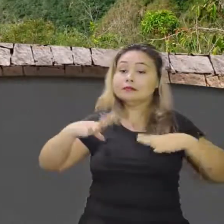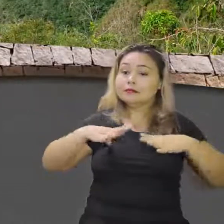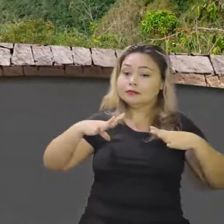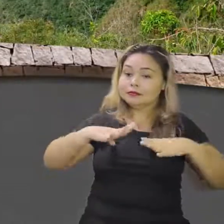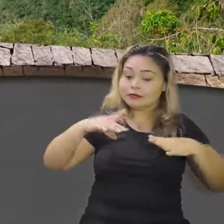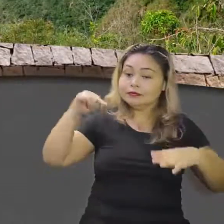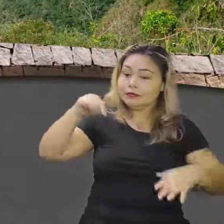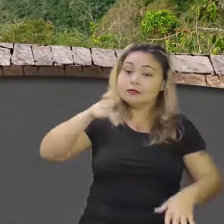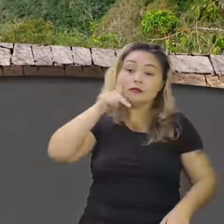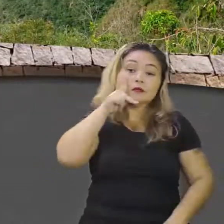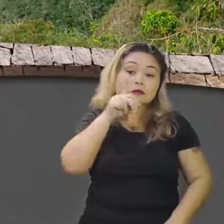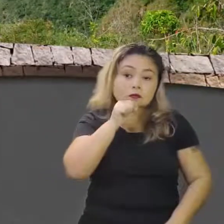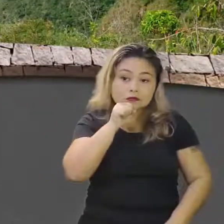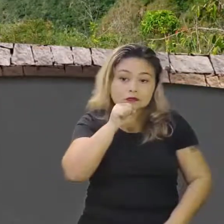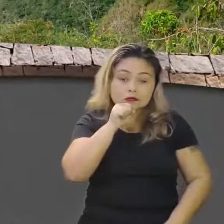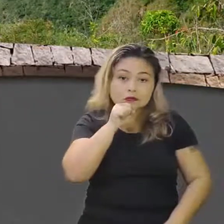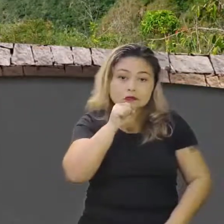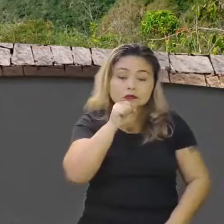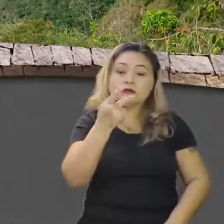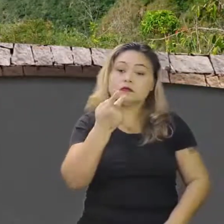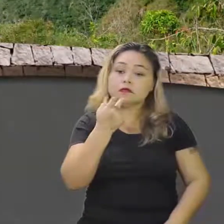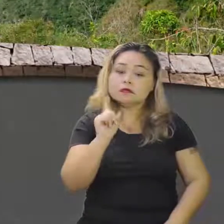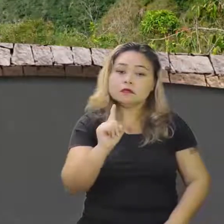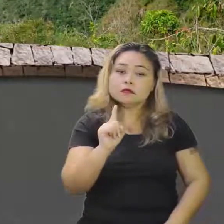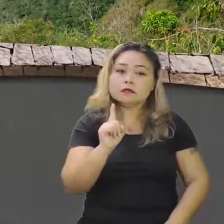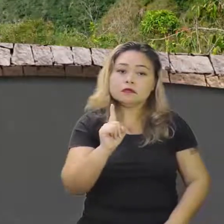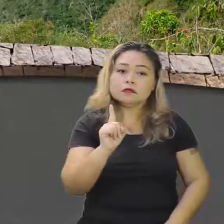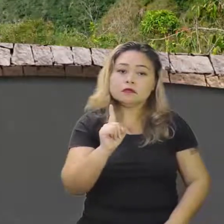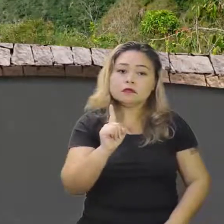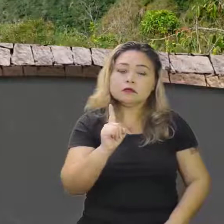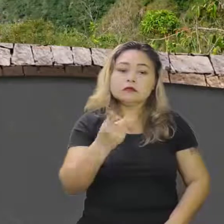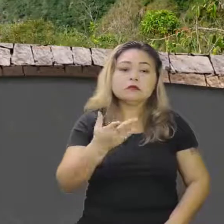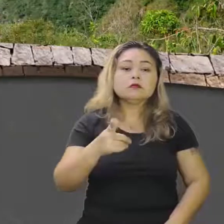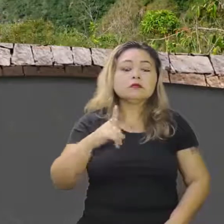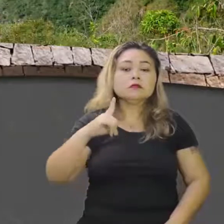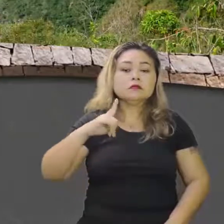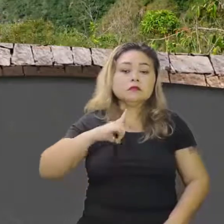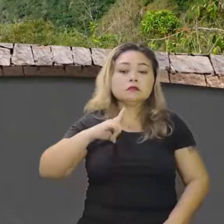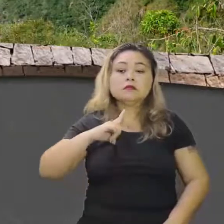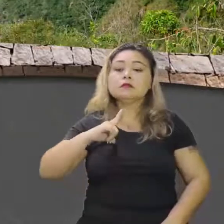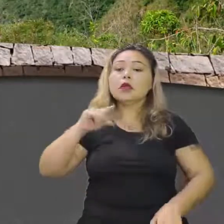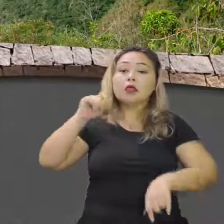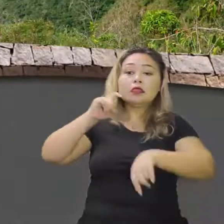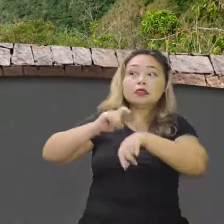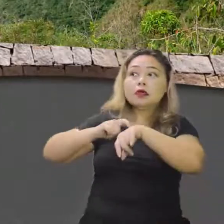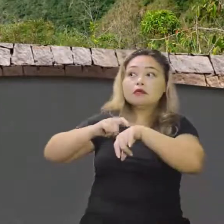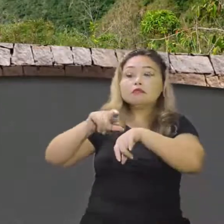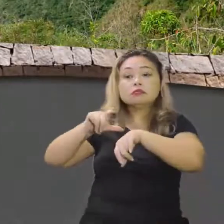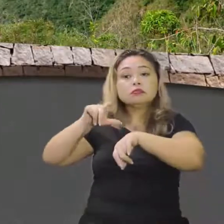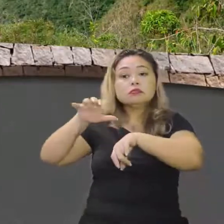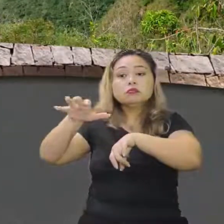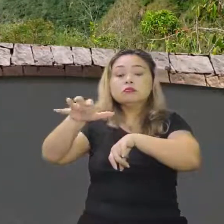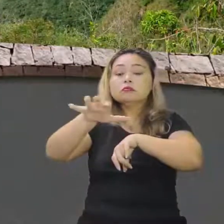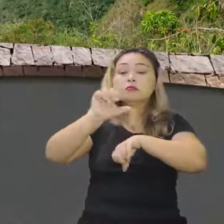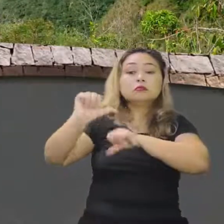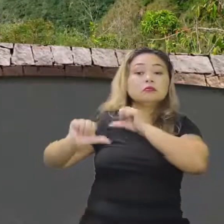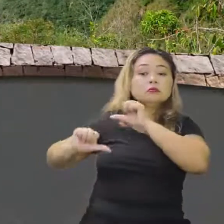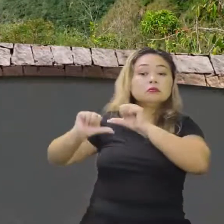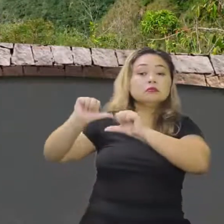Velho. Portanto, olha aqui o que eu estou falando, ó. Tempo e espaço. Olha a transformação.